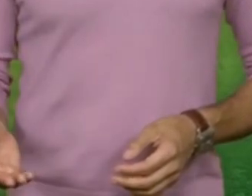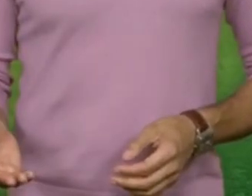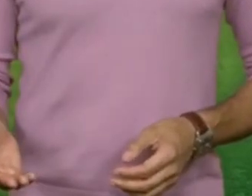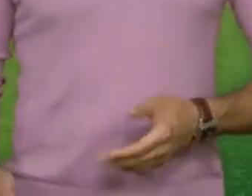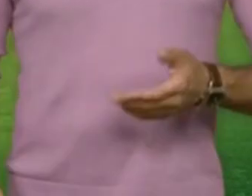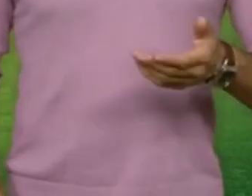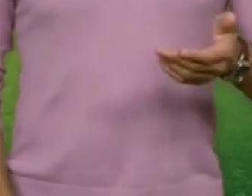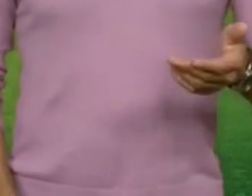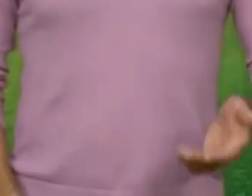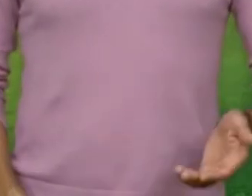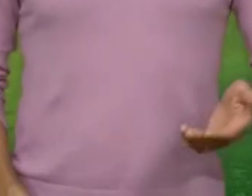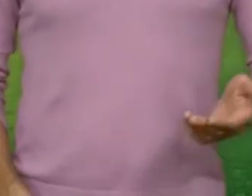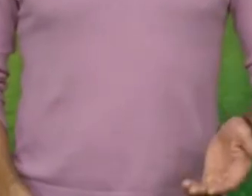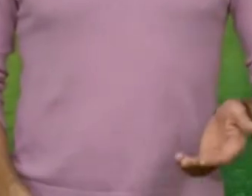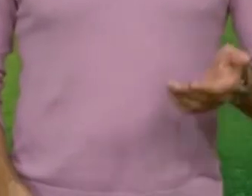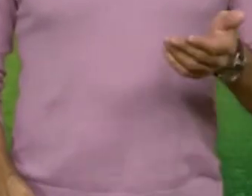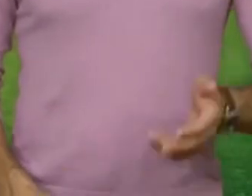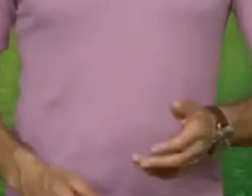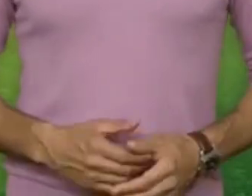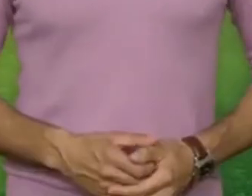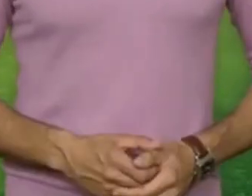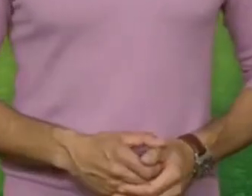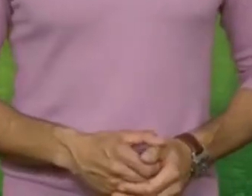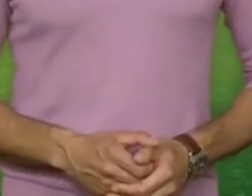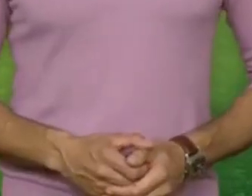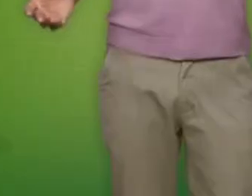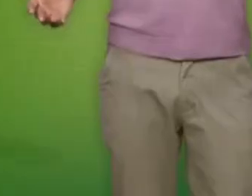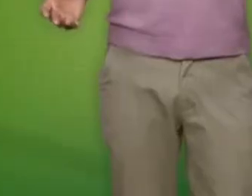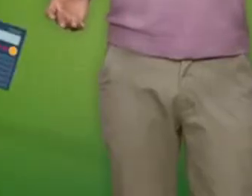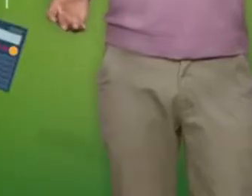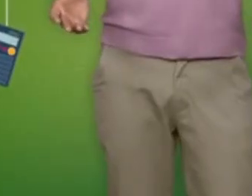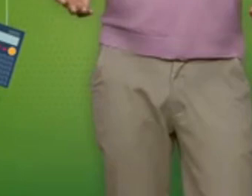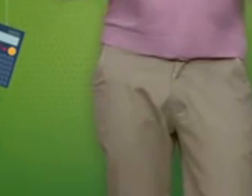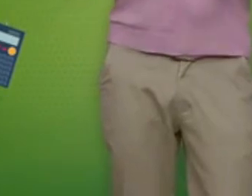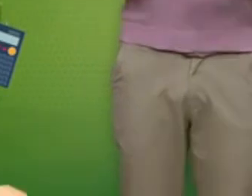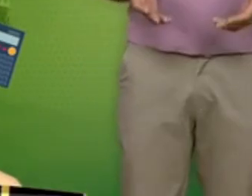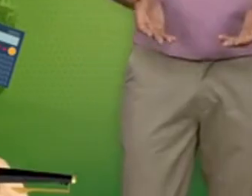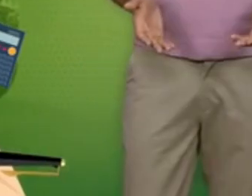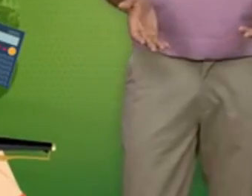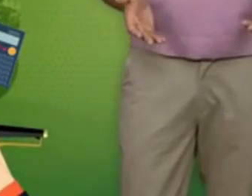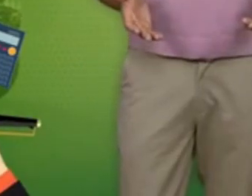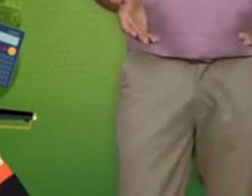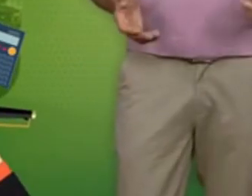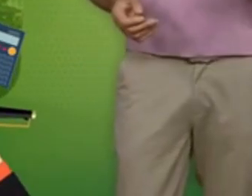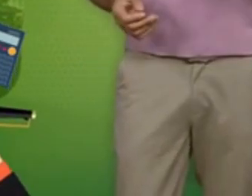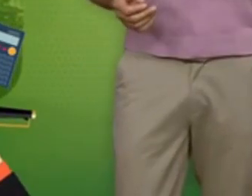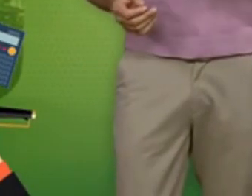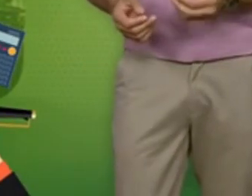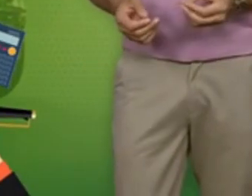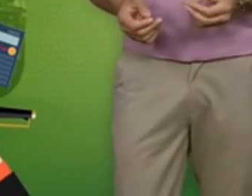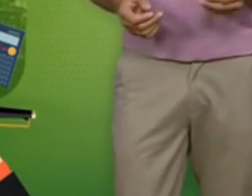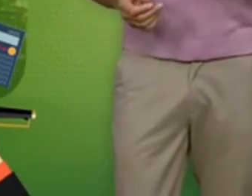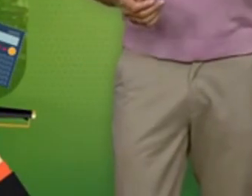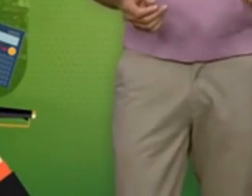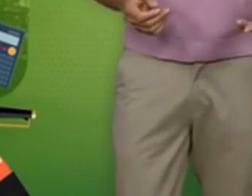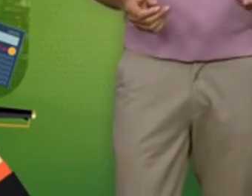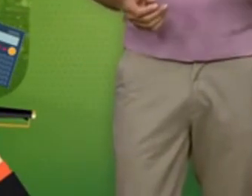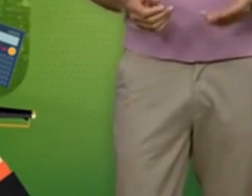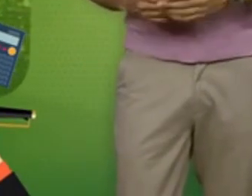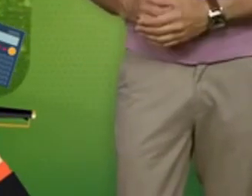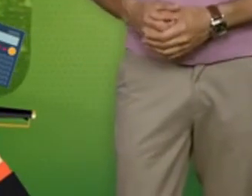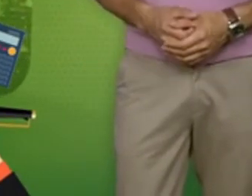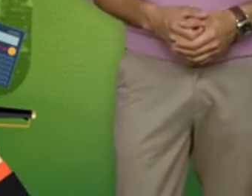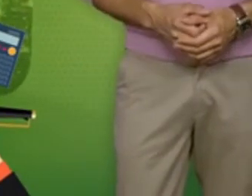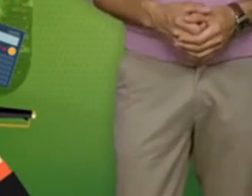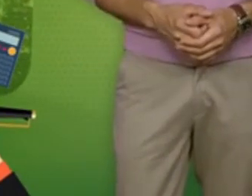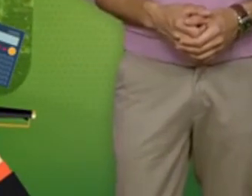restos vegetais e pelo uso intensivo de insumos químicos. Além disso, as atividades econômicas do mundo moderno alteraram o